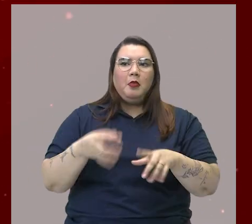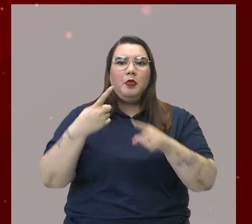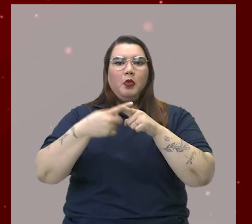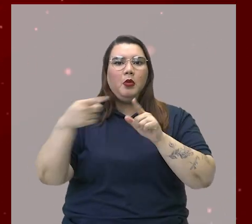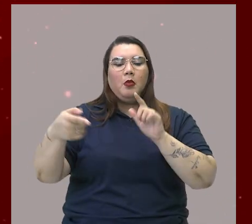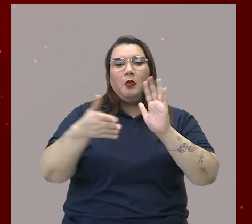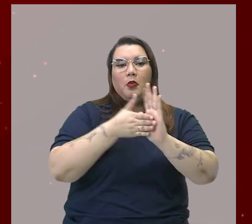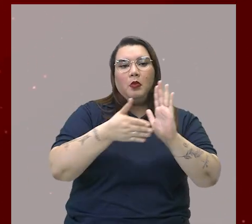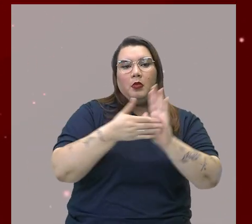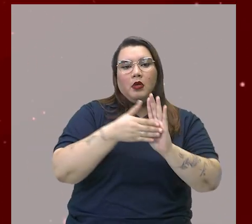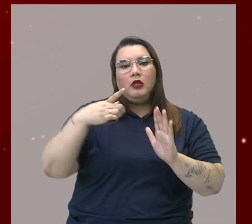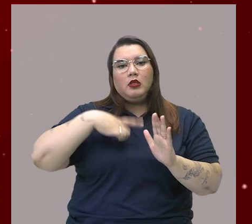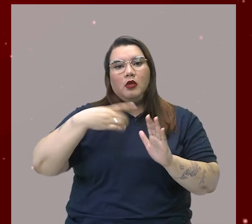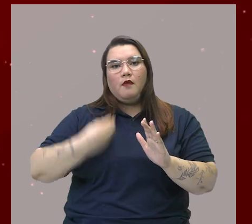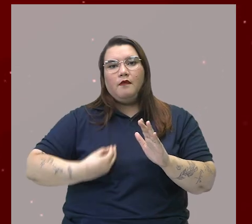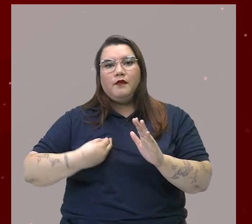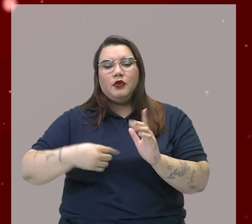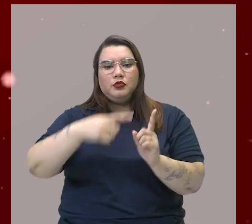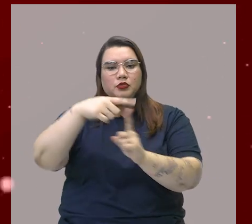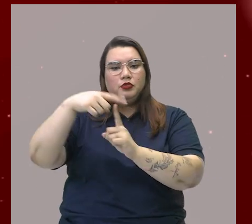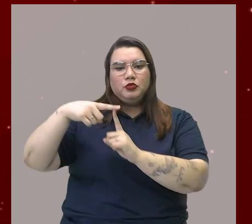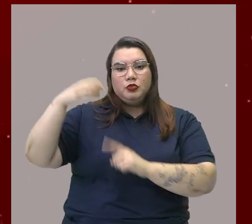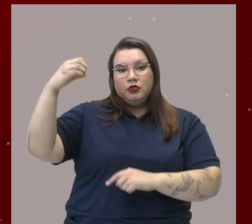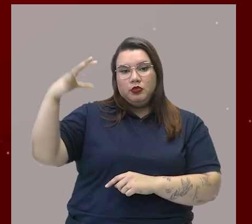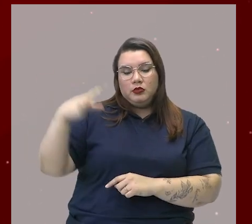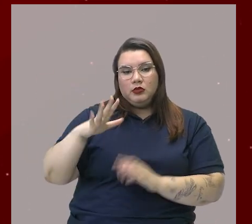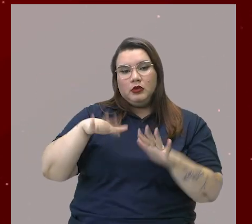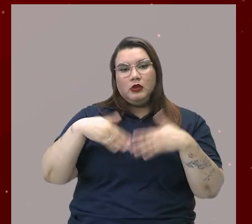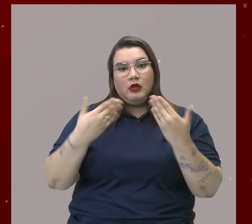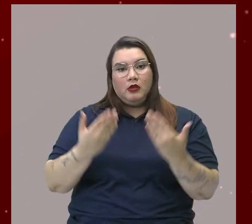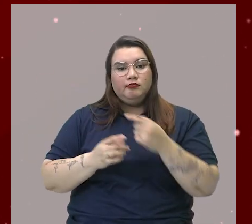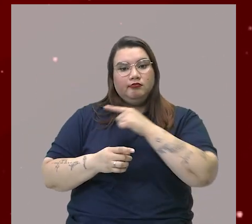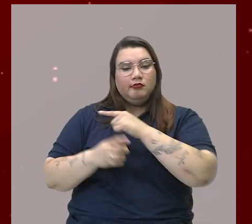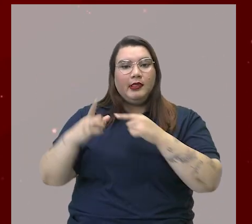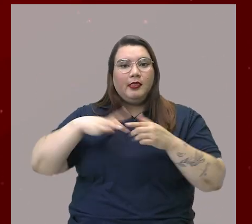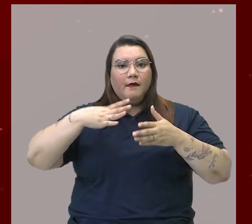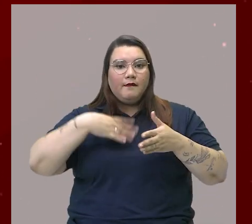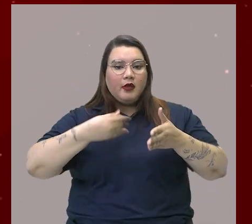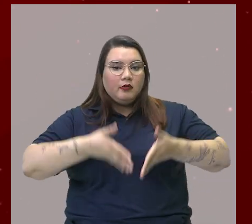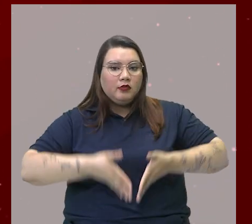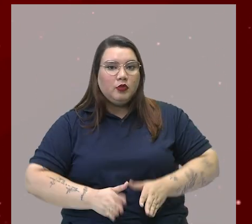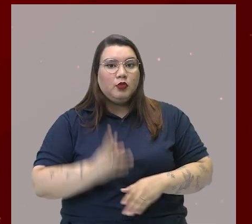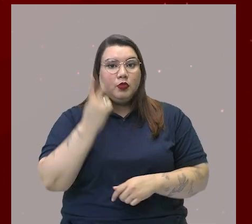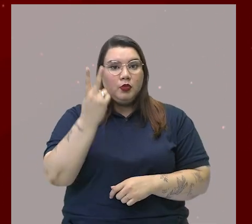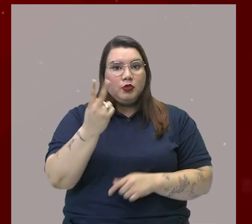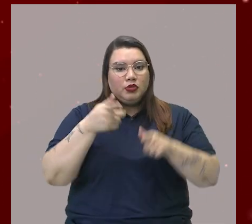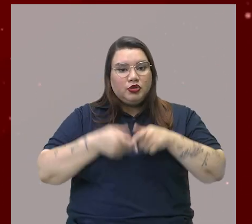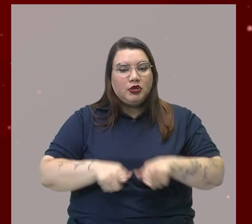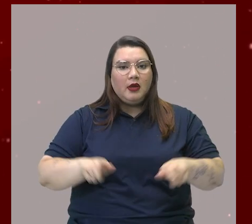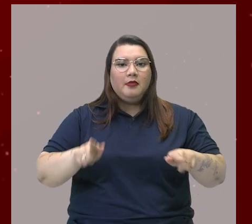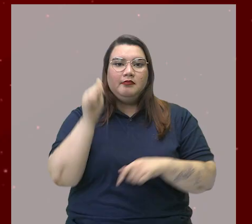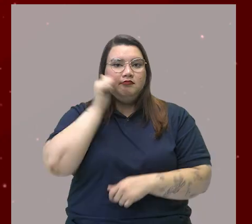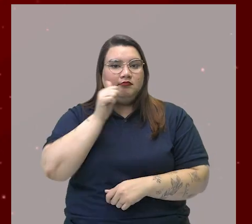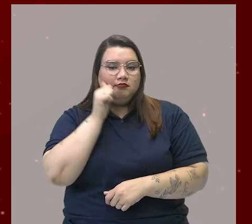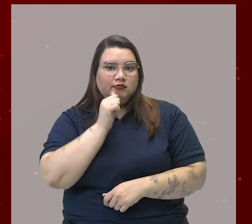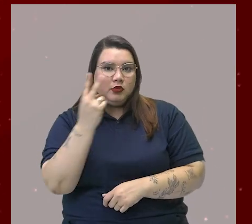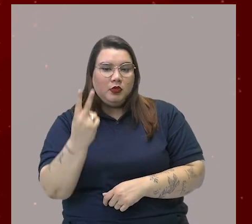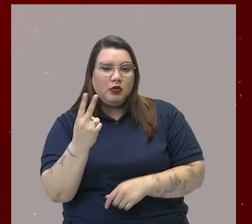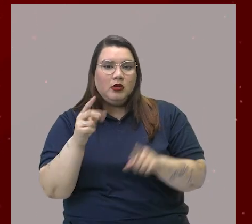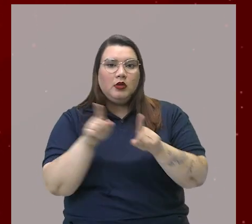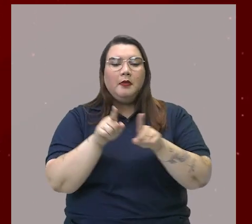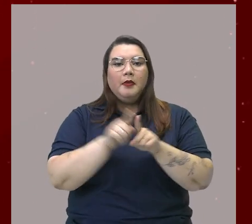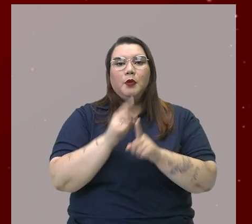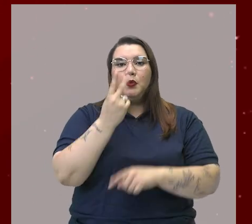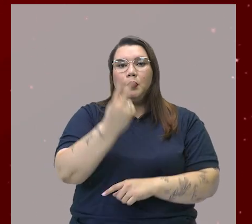ao propor a existência de corpúsculos de luz. Planck teve filhas gêmeas, Emma e Grete, e 2